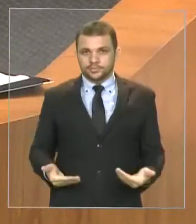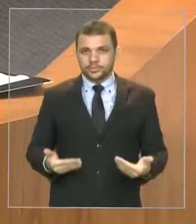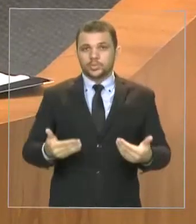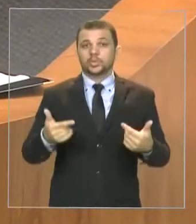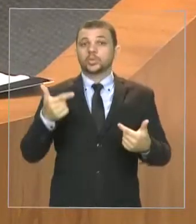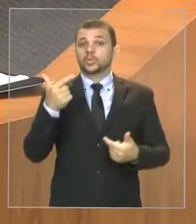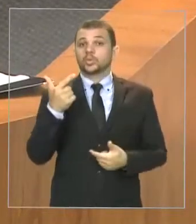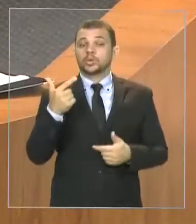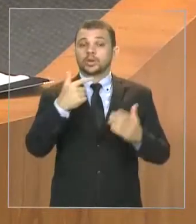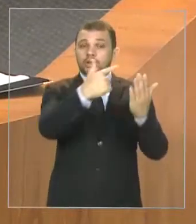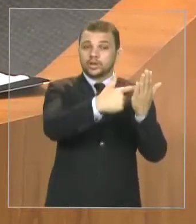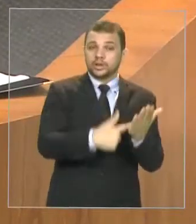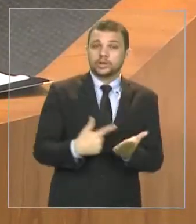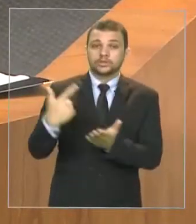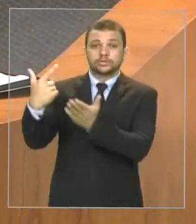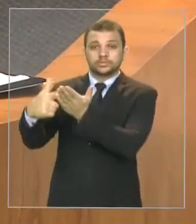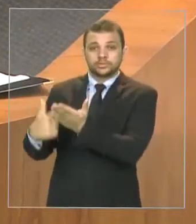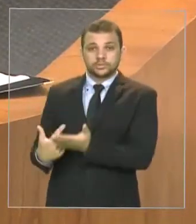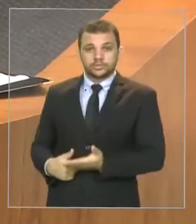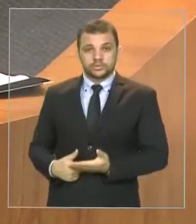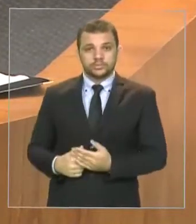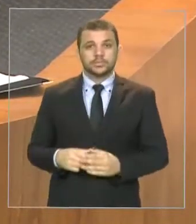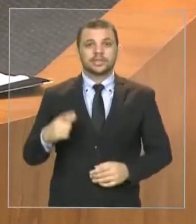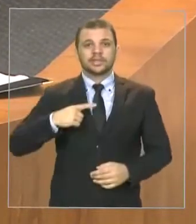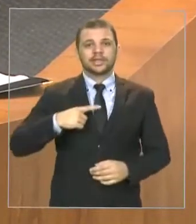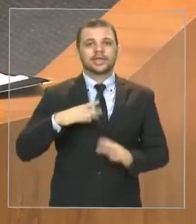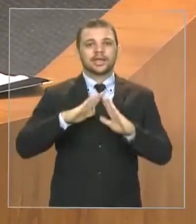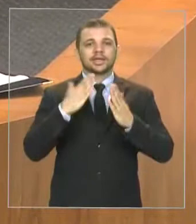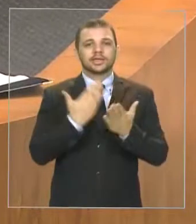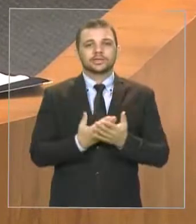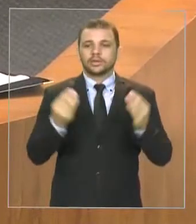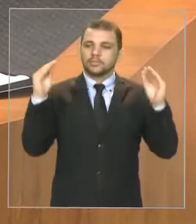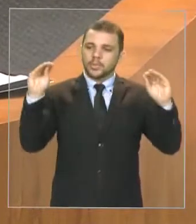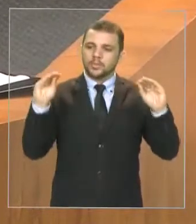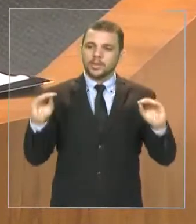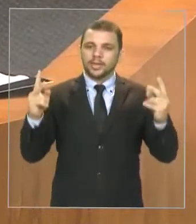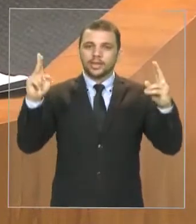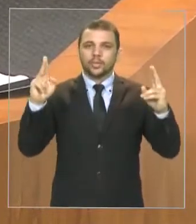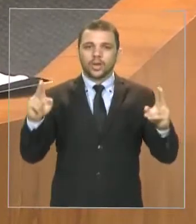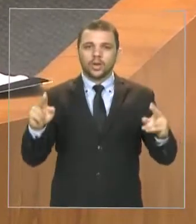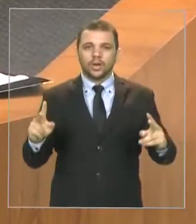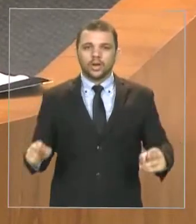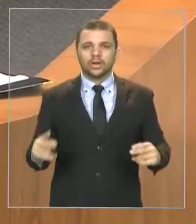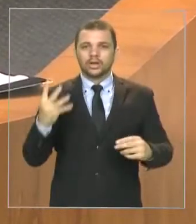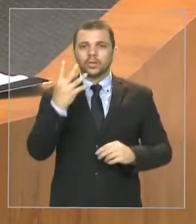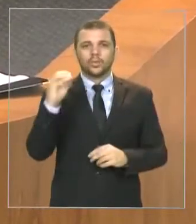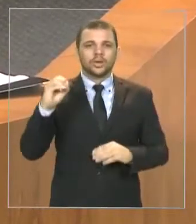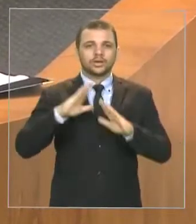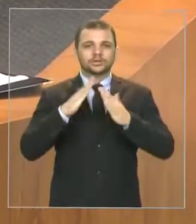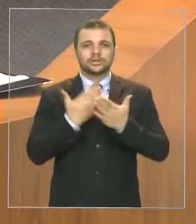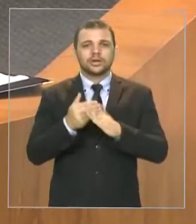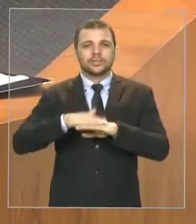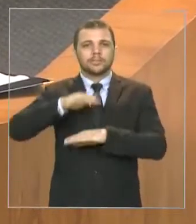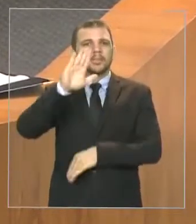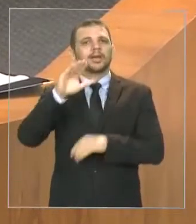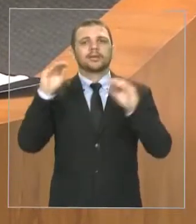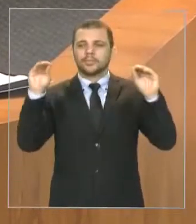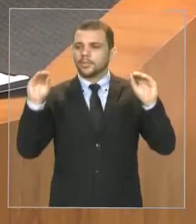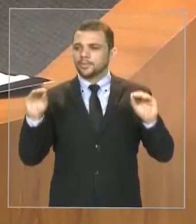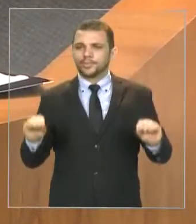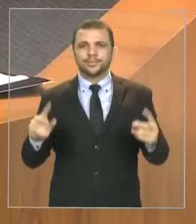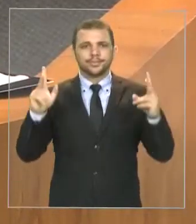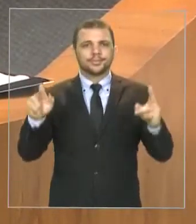40 escolas estão duplicadas. Escolas que estão na primeira relação, estão na segunda relação. Então, jamais vai